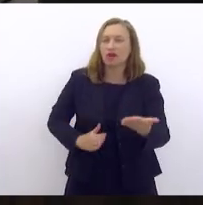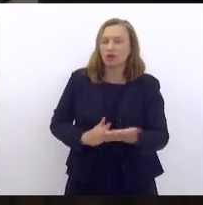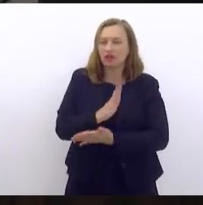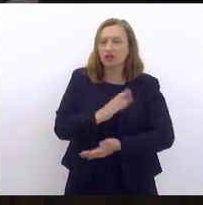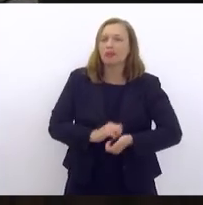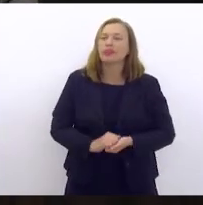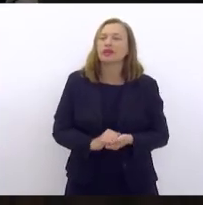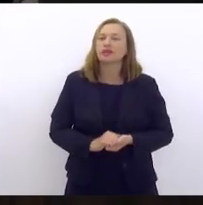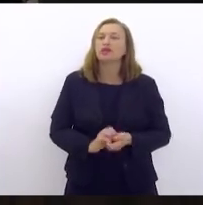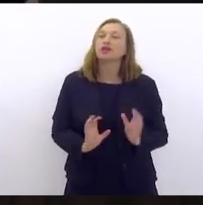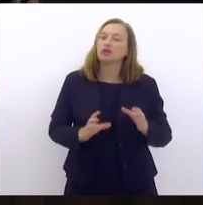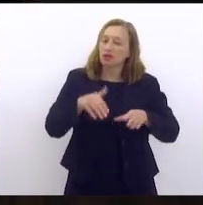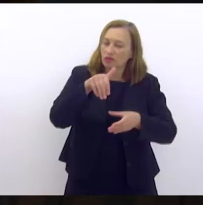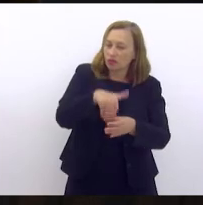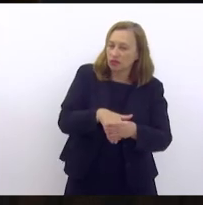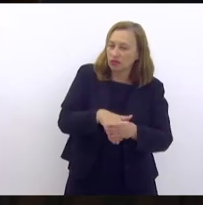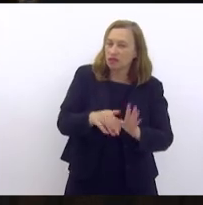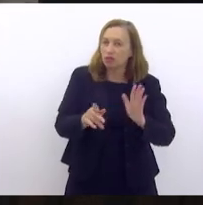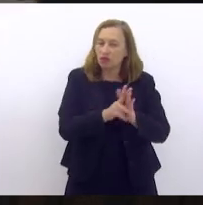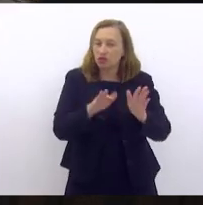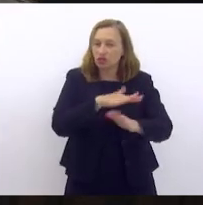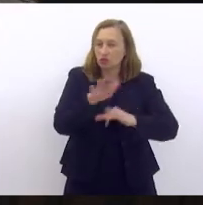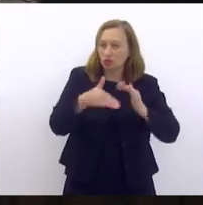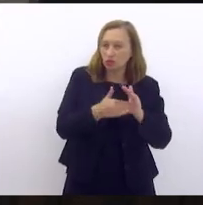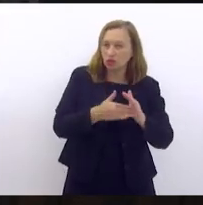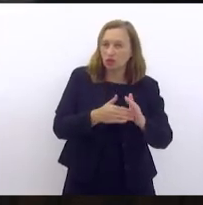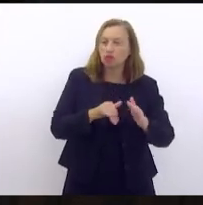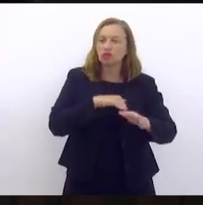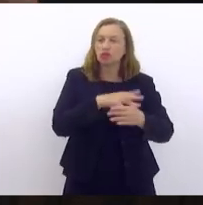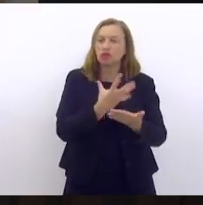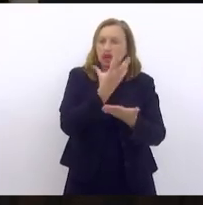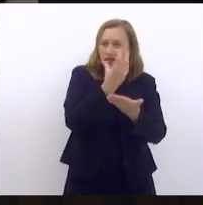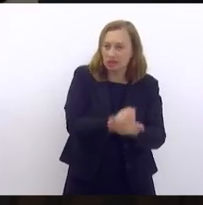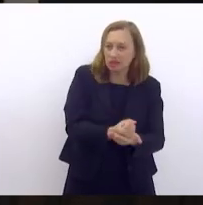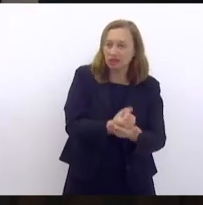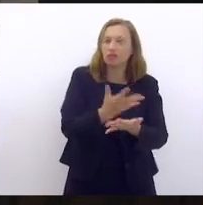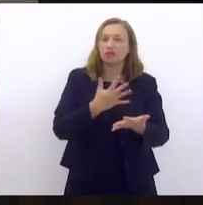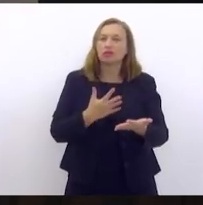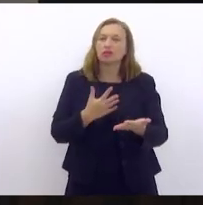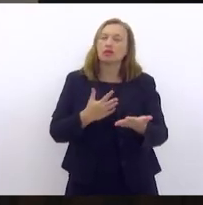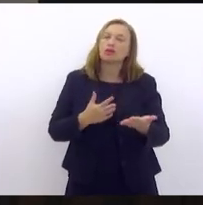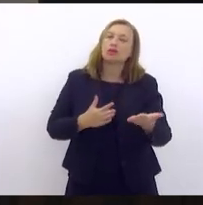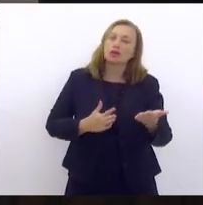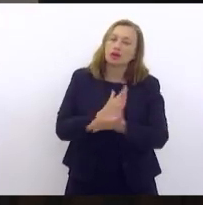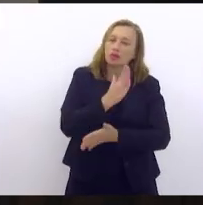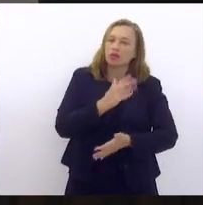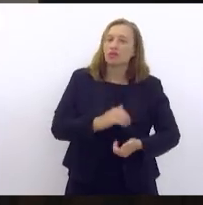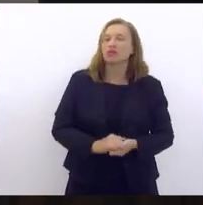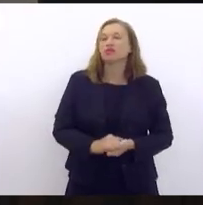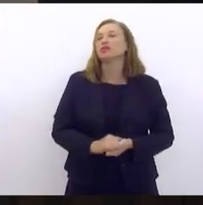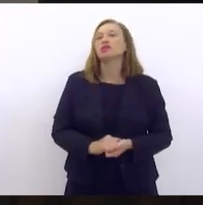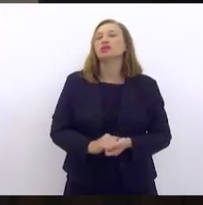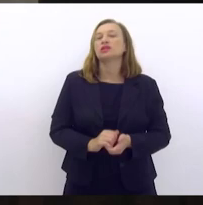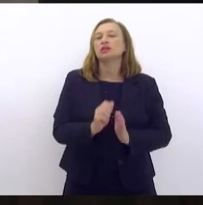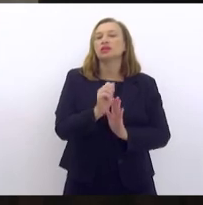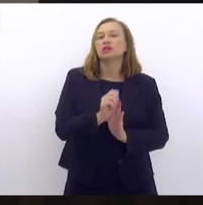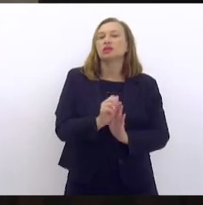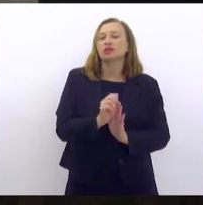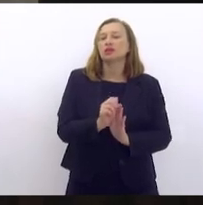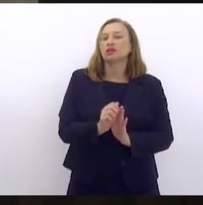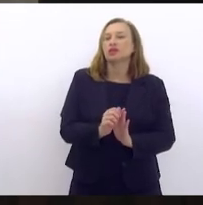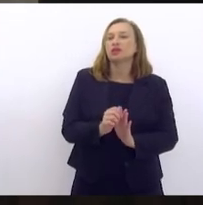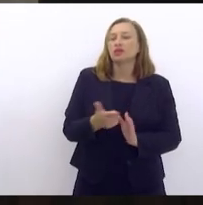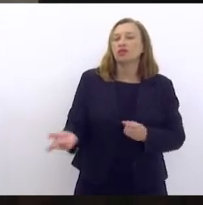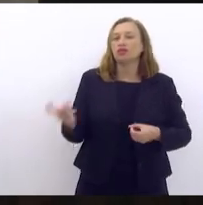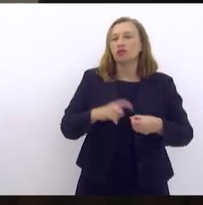Aprovado. Em votação, projeto assim emendado. Senhores que aprovam, permaneçam como estão. Aprovado. Vai a redação do vencido para